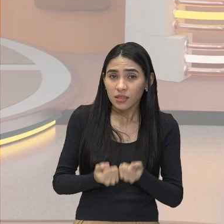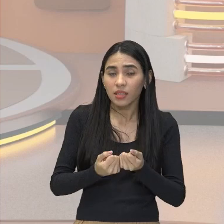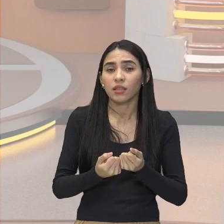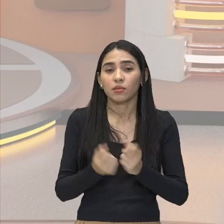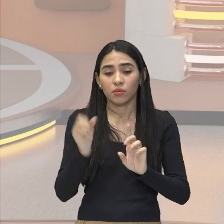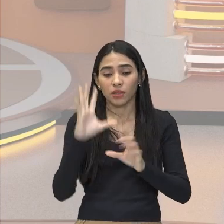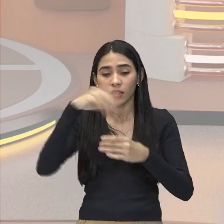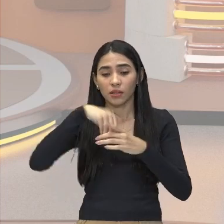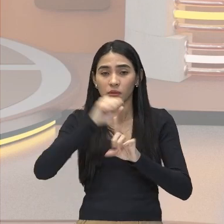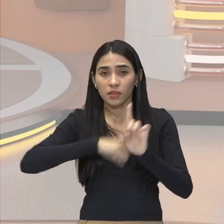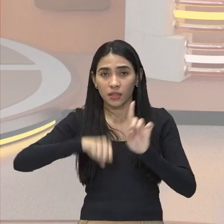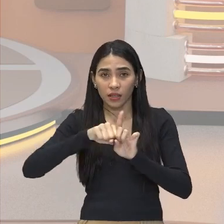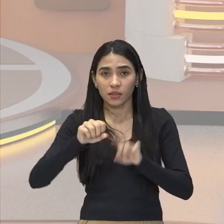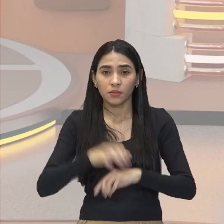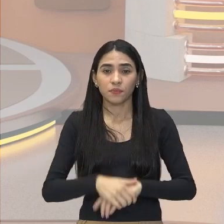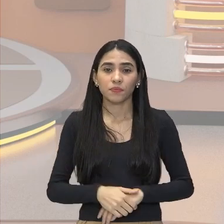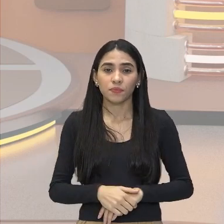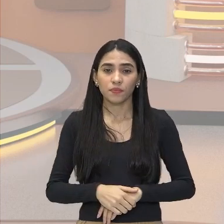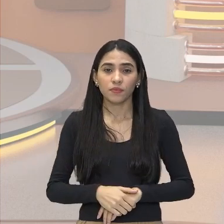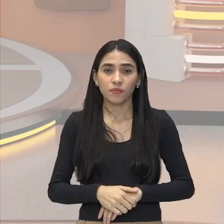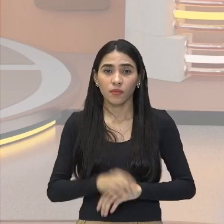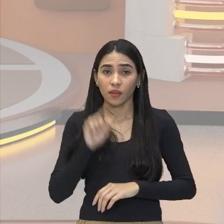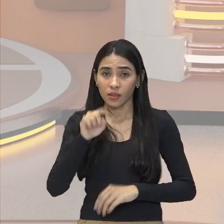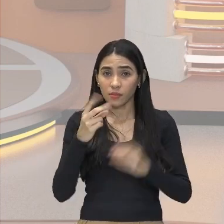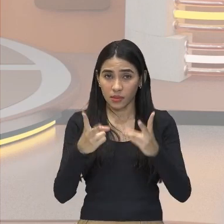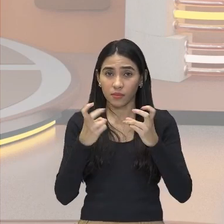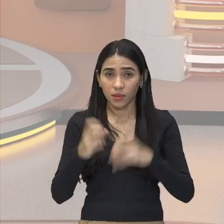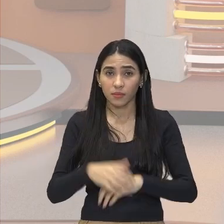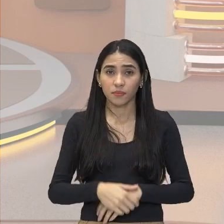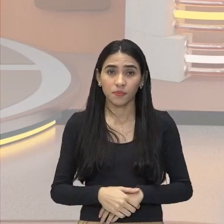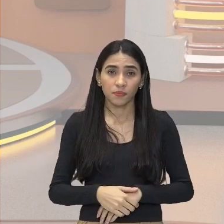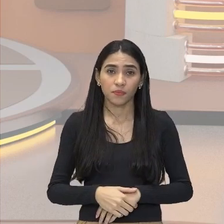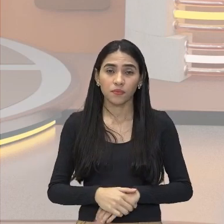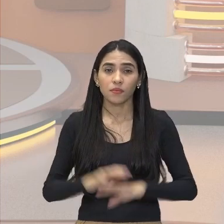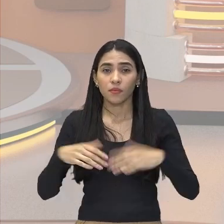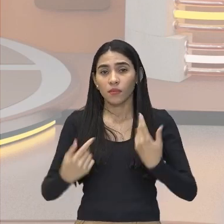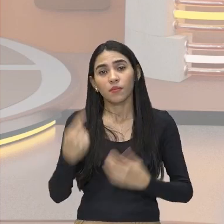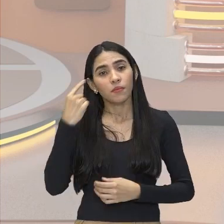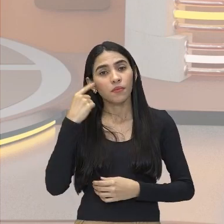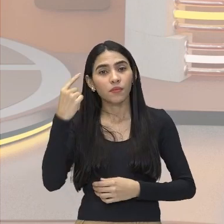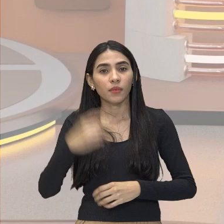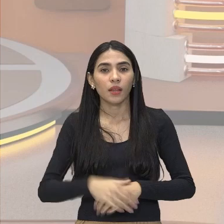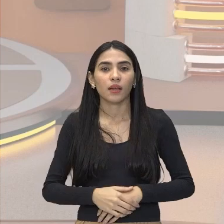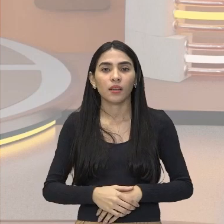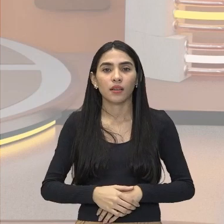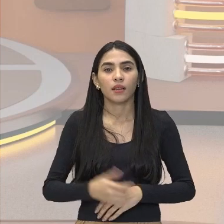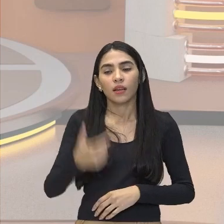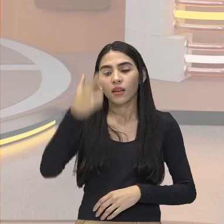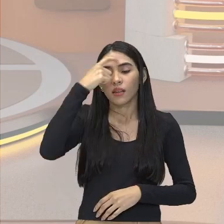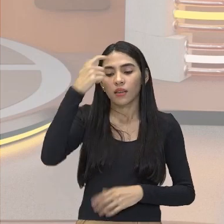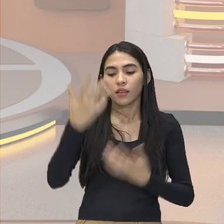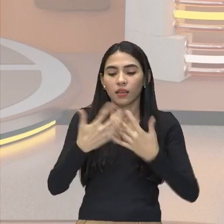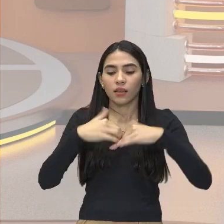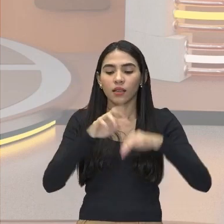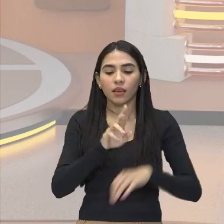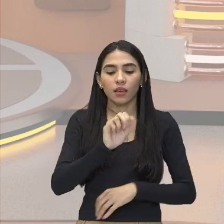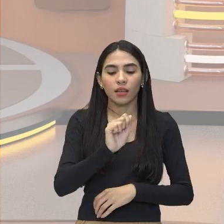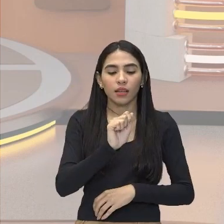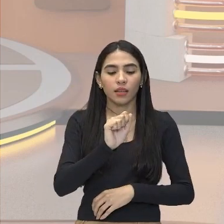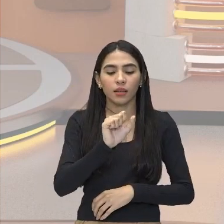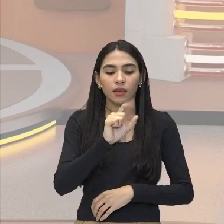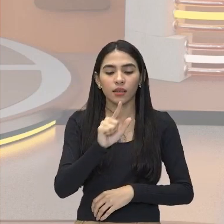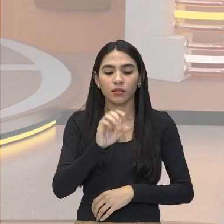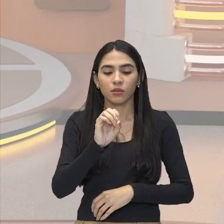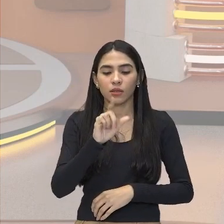dessa sociedade. Perceberam isso daí? Então, a ideia da racionalidade, do que foi construído